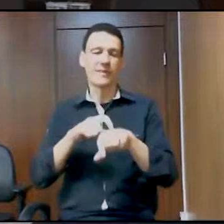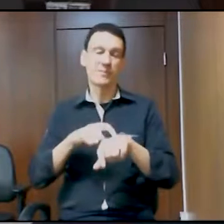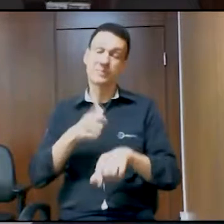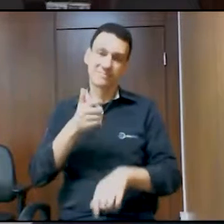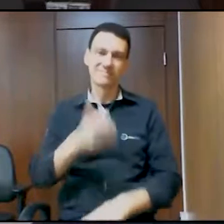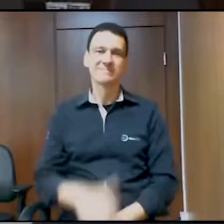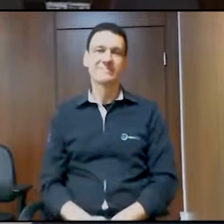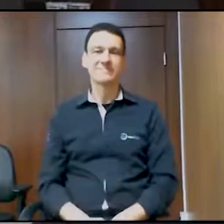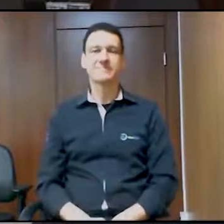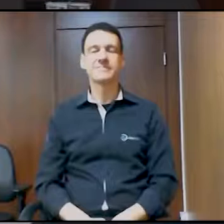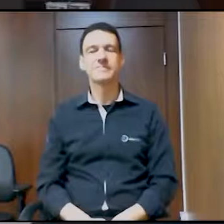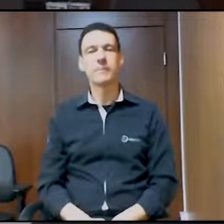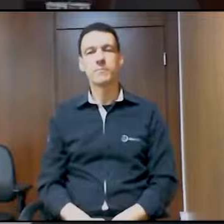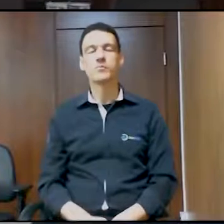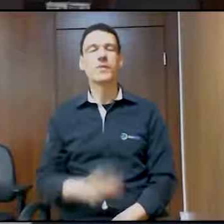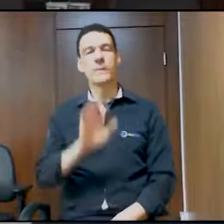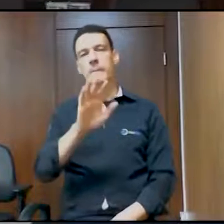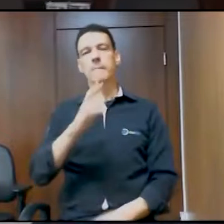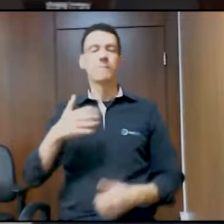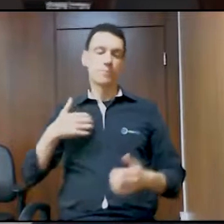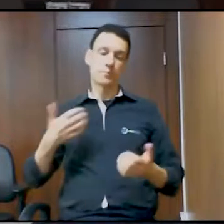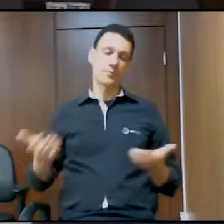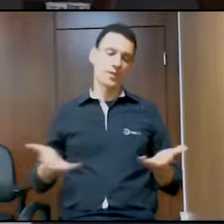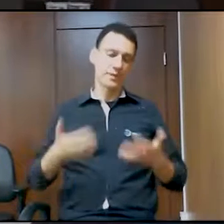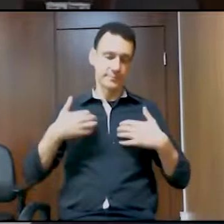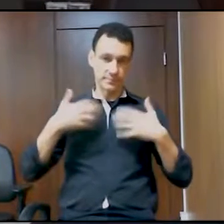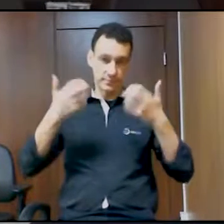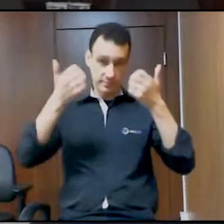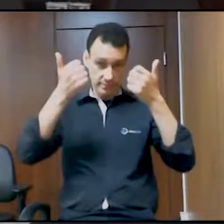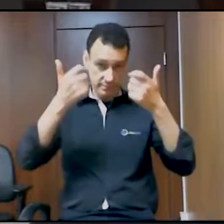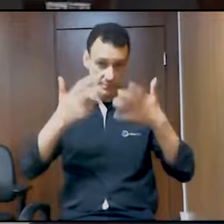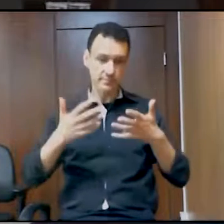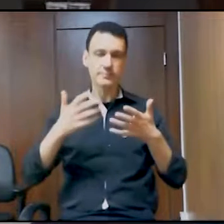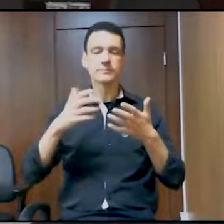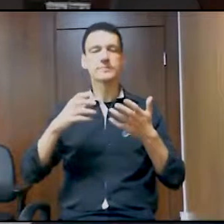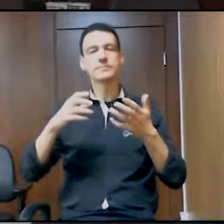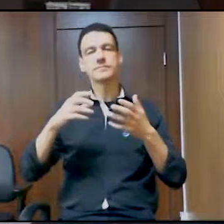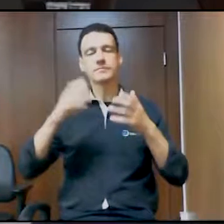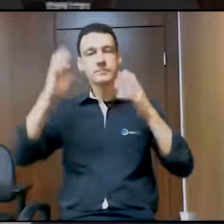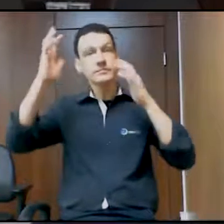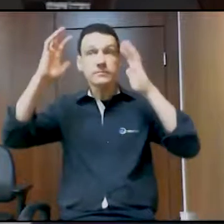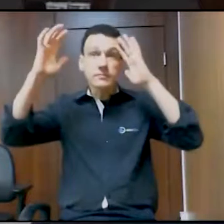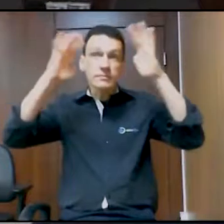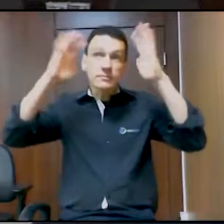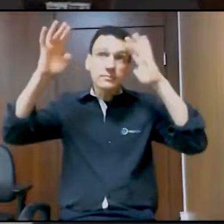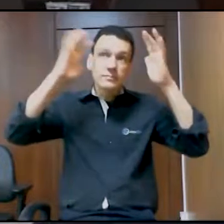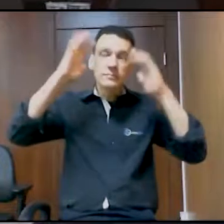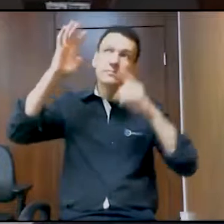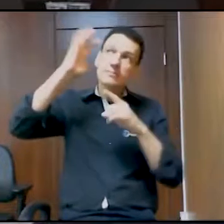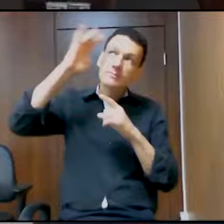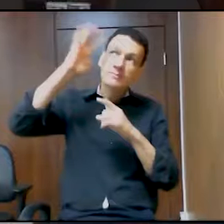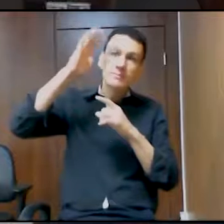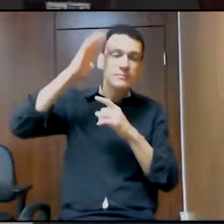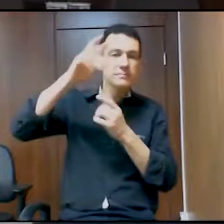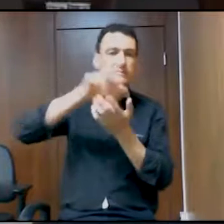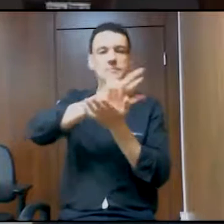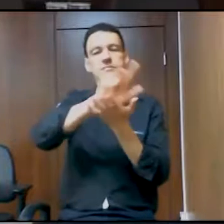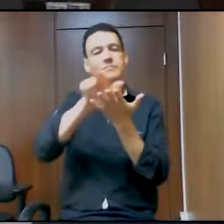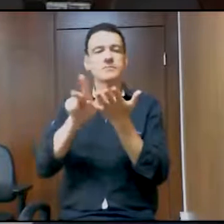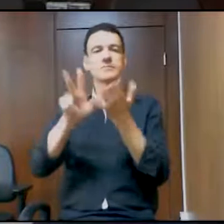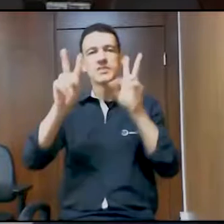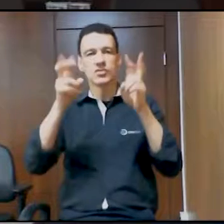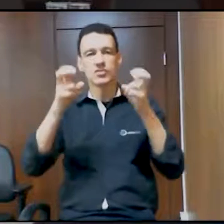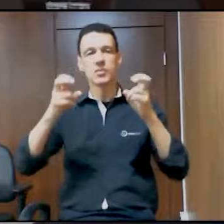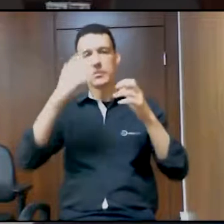Então, eu queria trazer hoje uma série de reflexões que a temática da população em situação de rua e